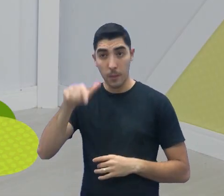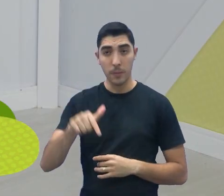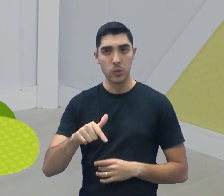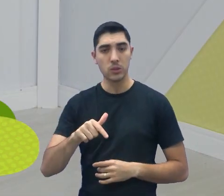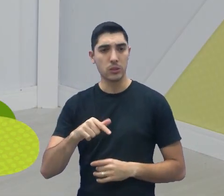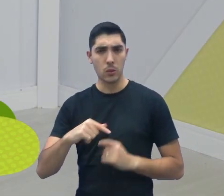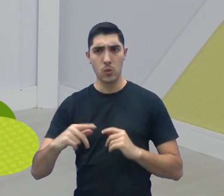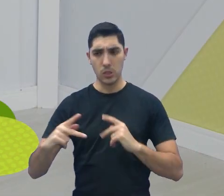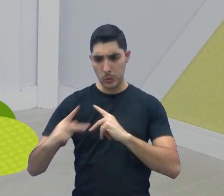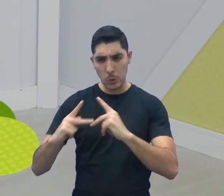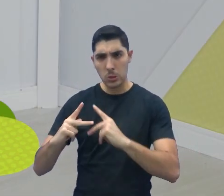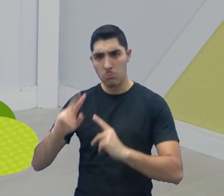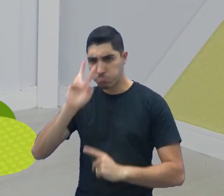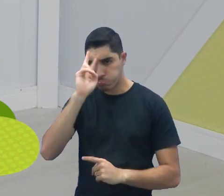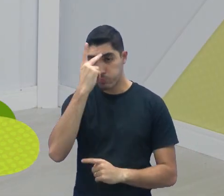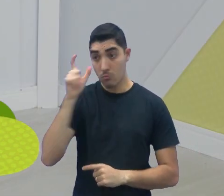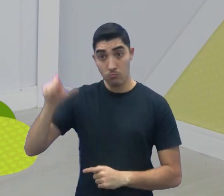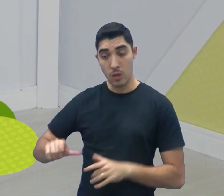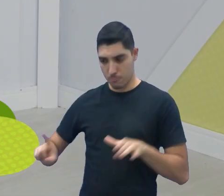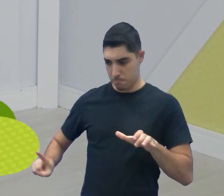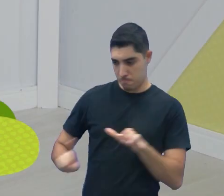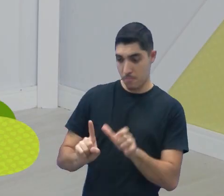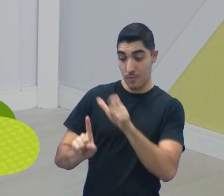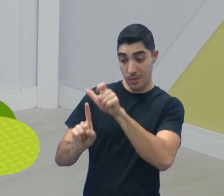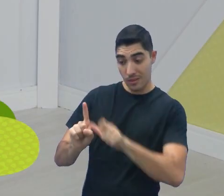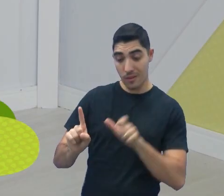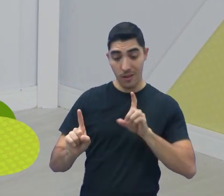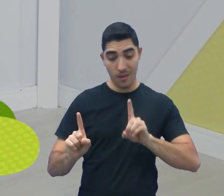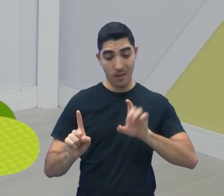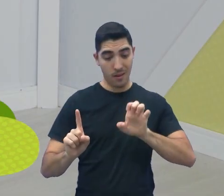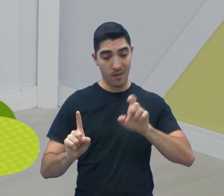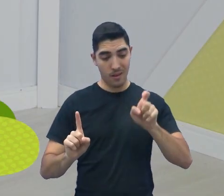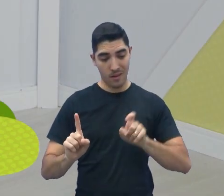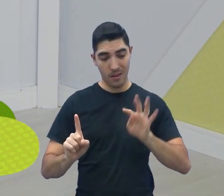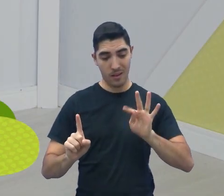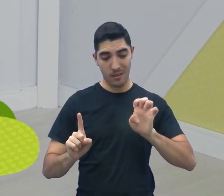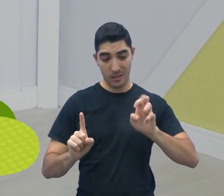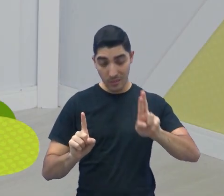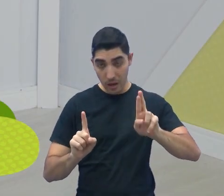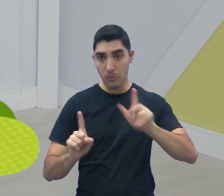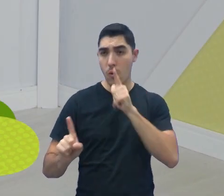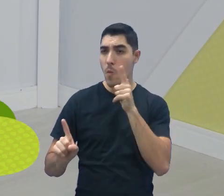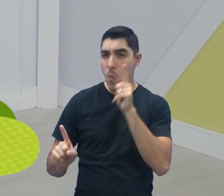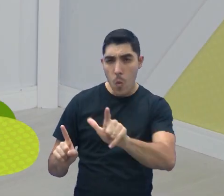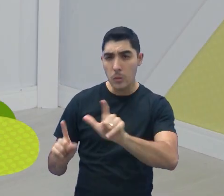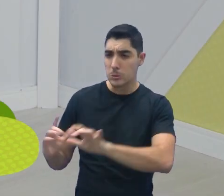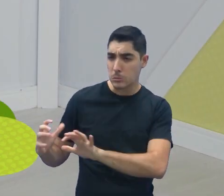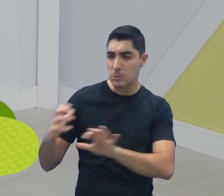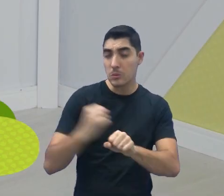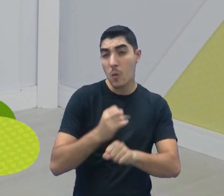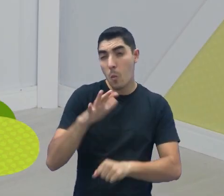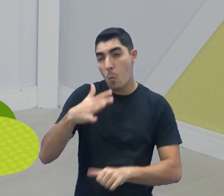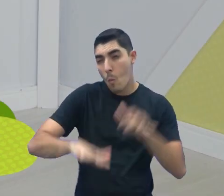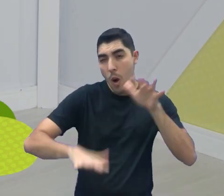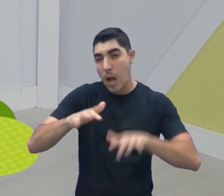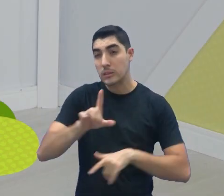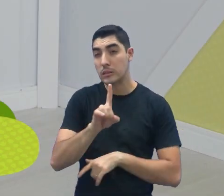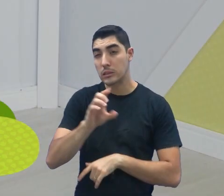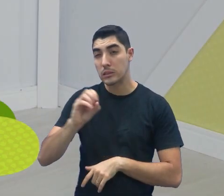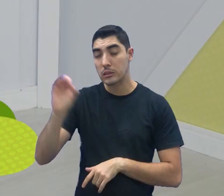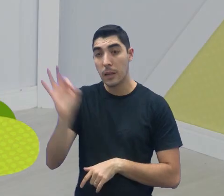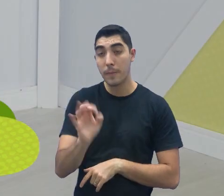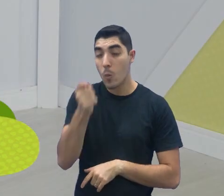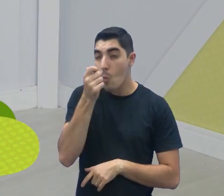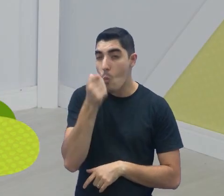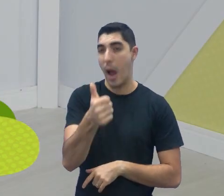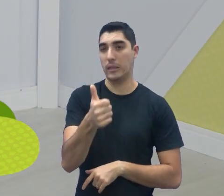Dexter parece que entrou no jogo e aí fez a diferença. Ele anotou 12 pontos, ele teve 100% de aproveitamento no último quarto, 12